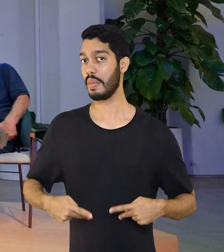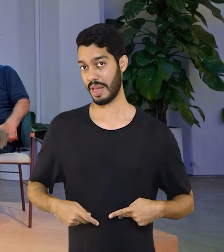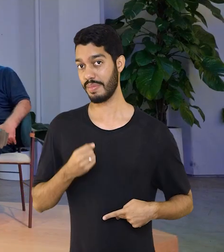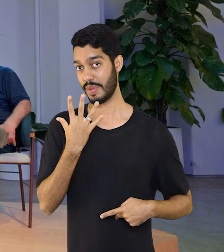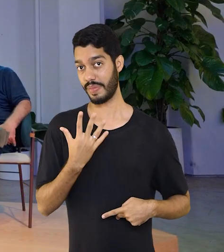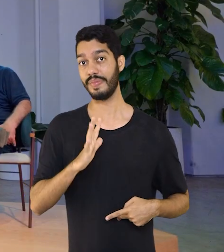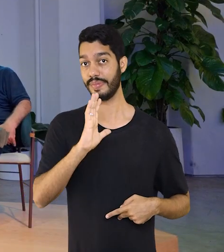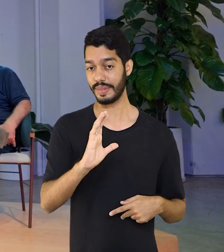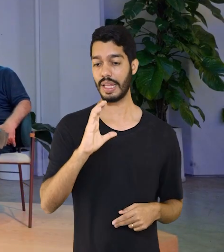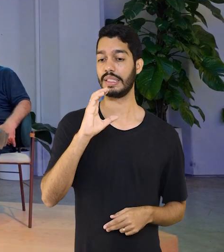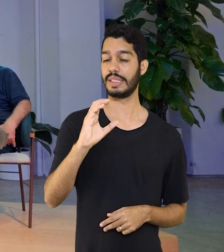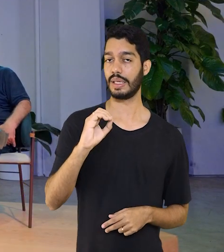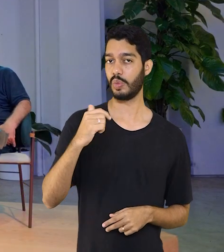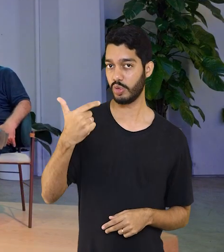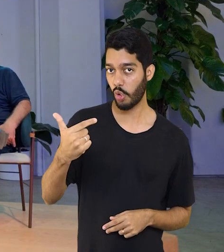a descarbonização,